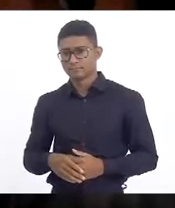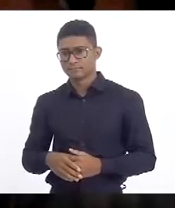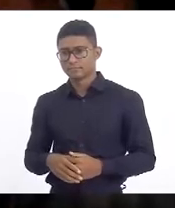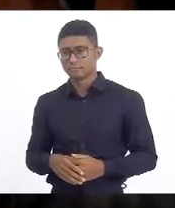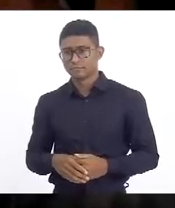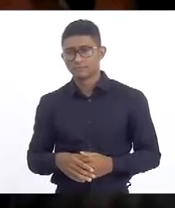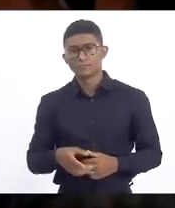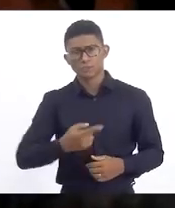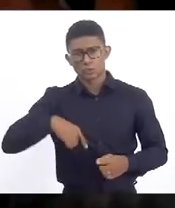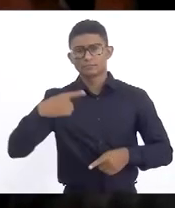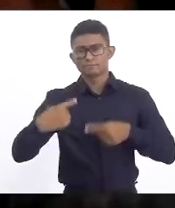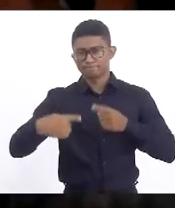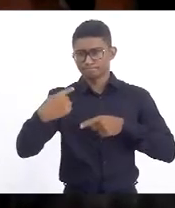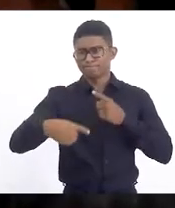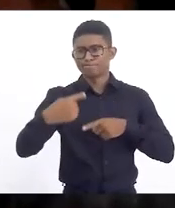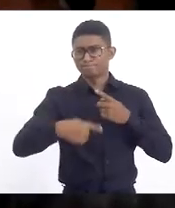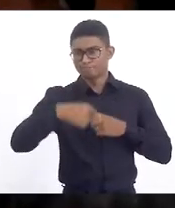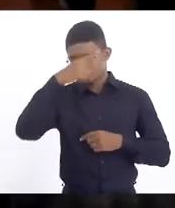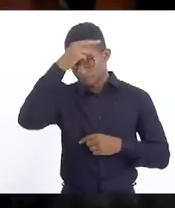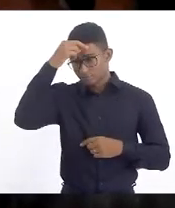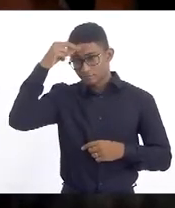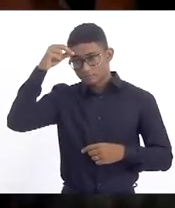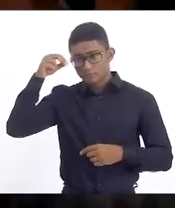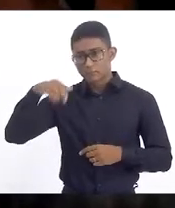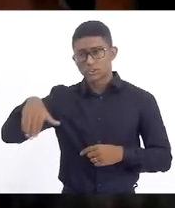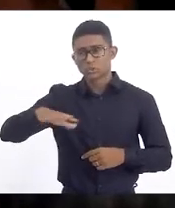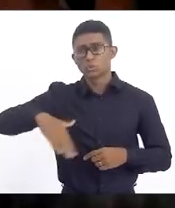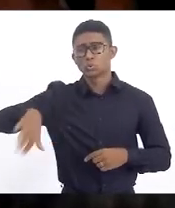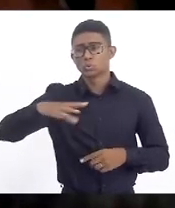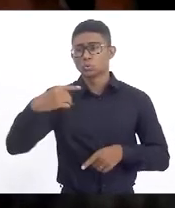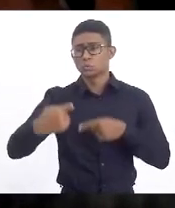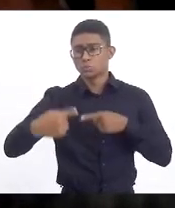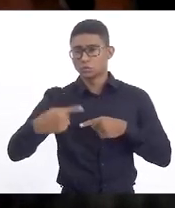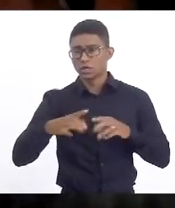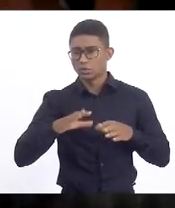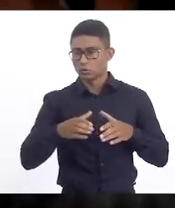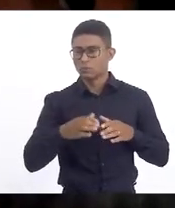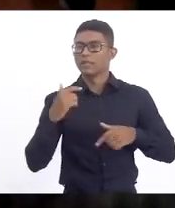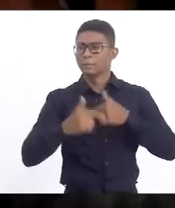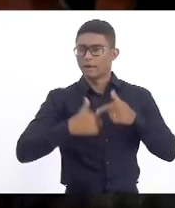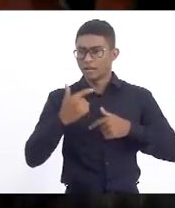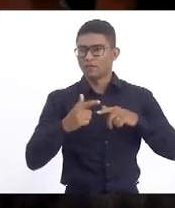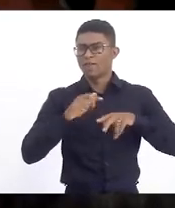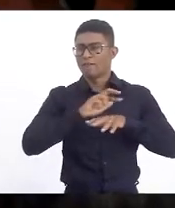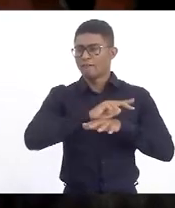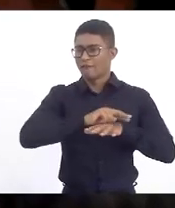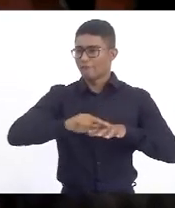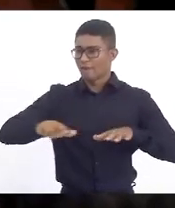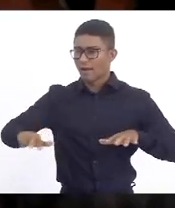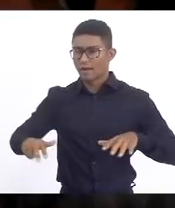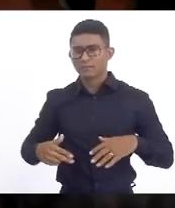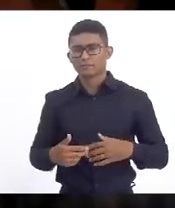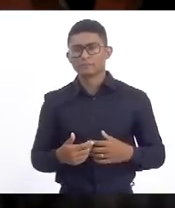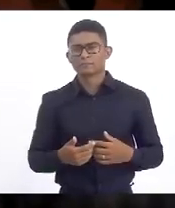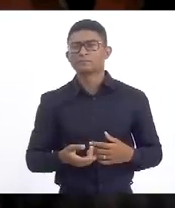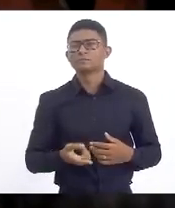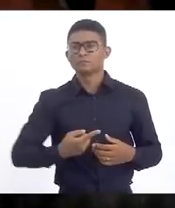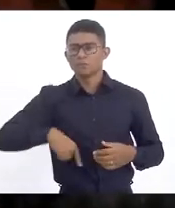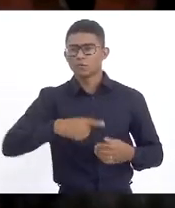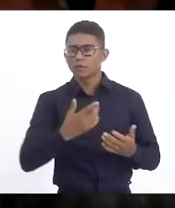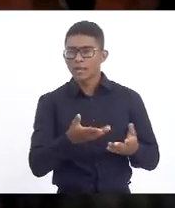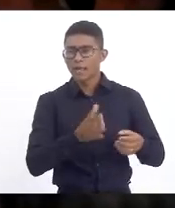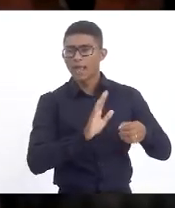nessas discussões também, as prefeituras, o comitê está fazendo vários trabalhos para a gente desenvolver o saneamento, e a gente está fazendo